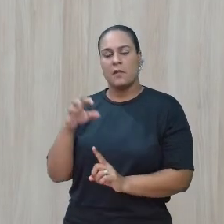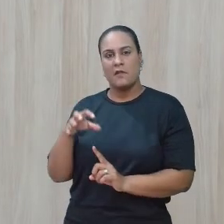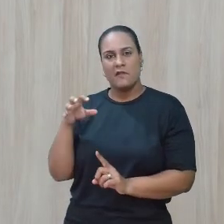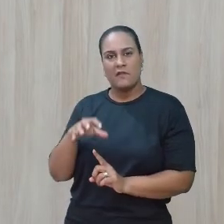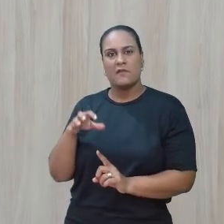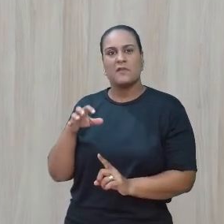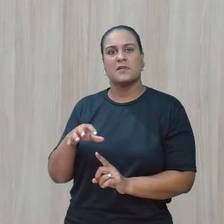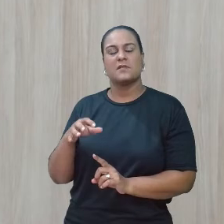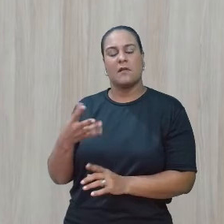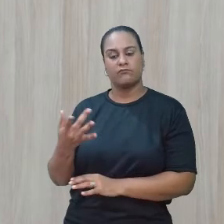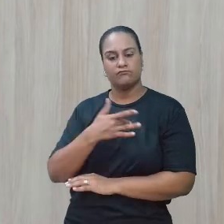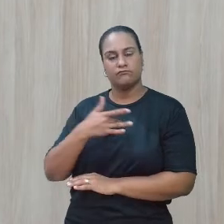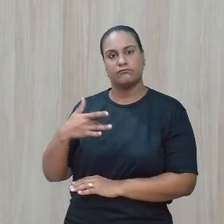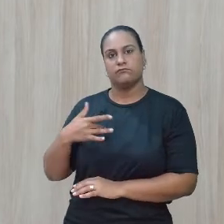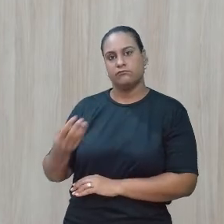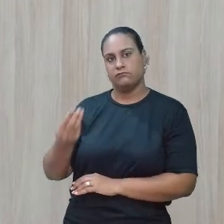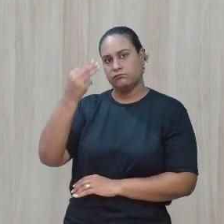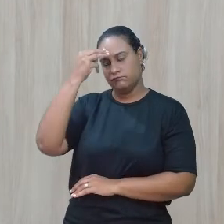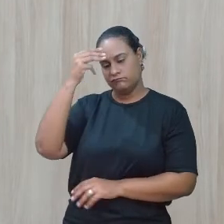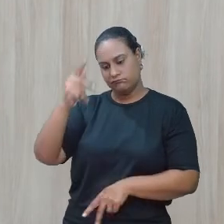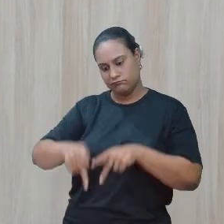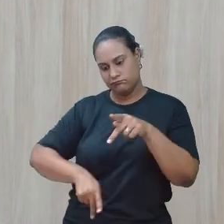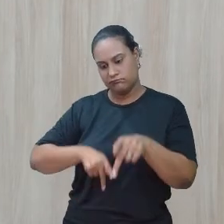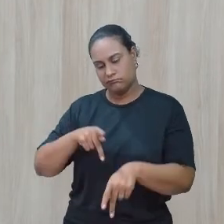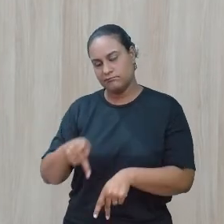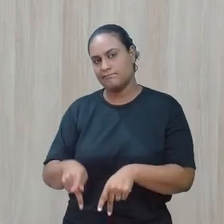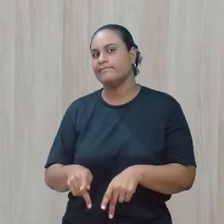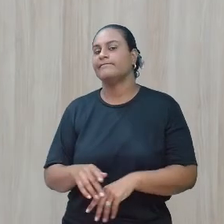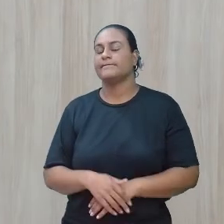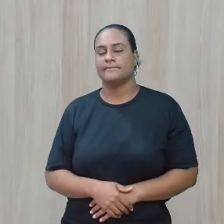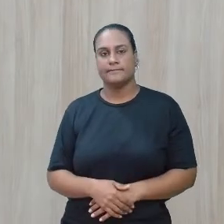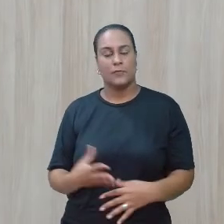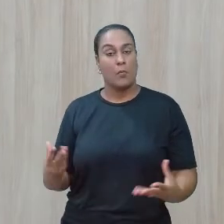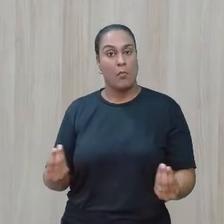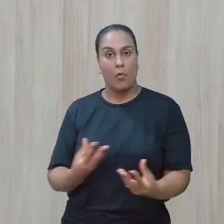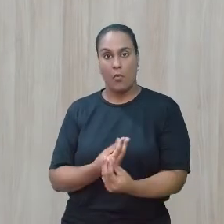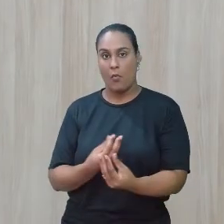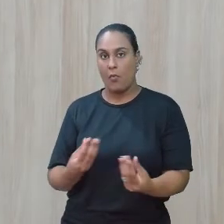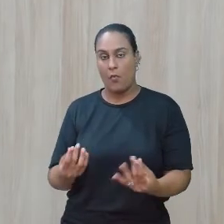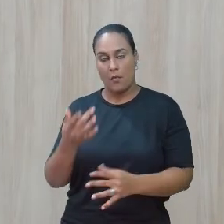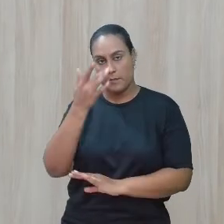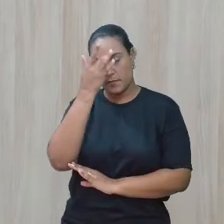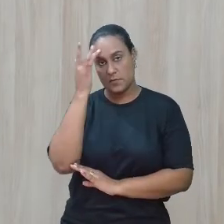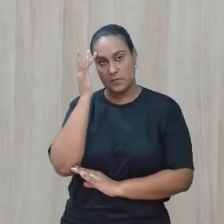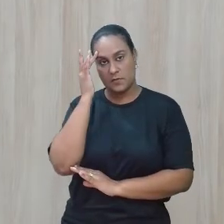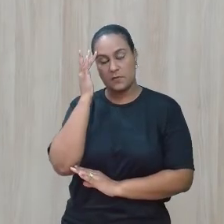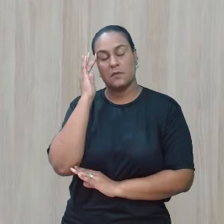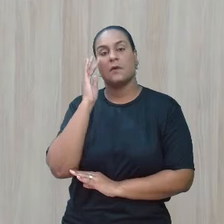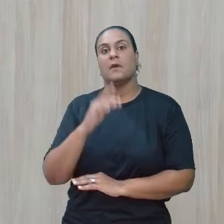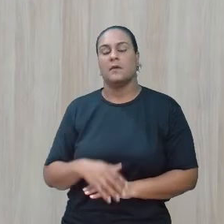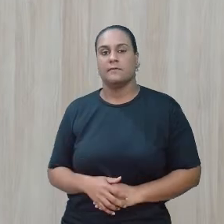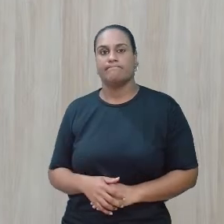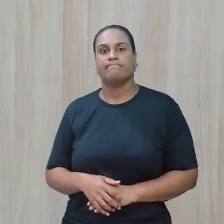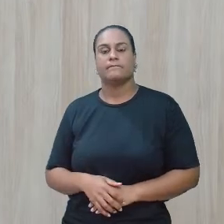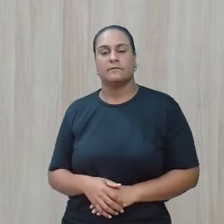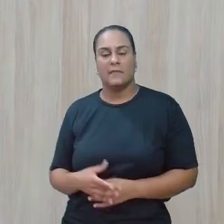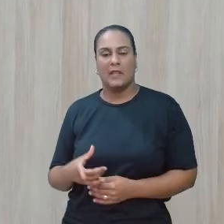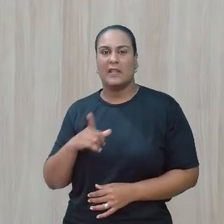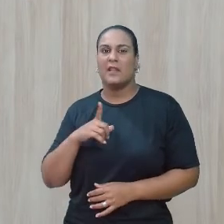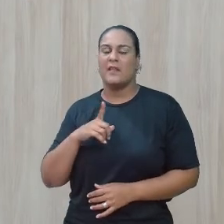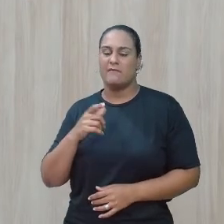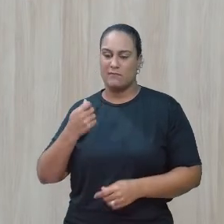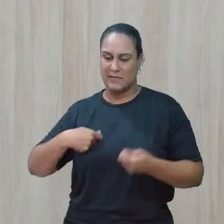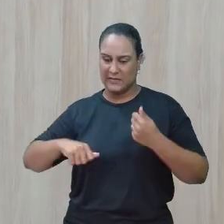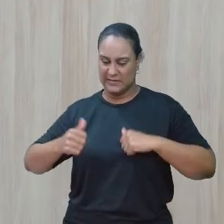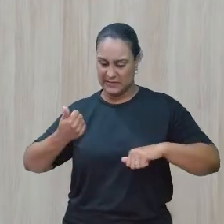impacto na saúde mental da população. No caso, muita gente aí, né, que causou transtorno de